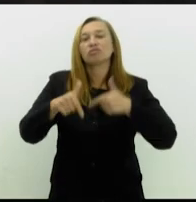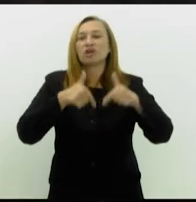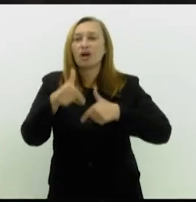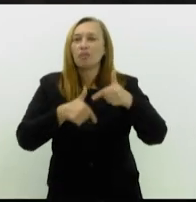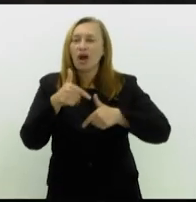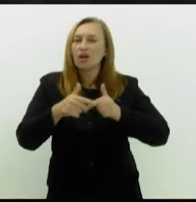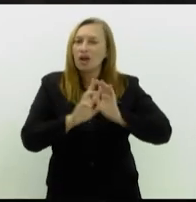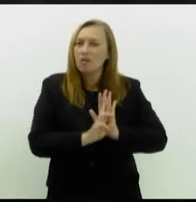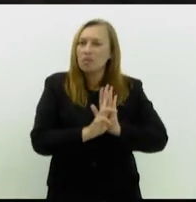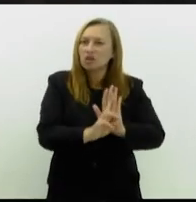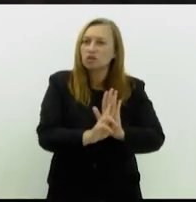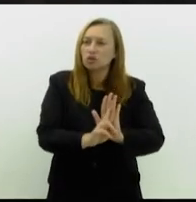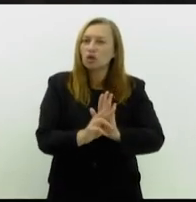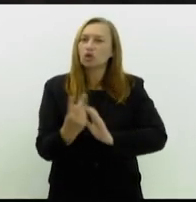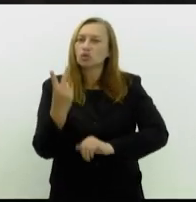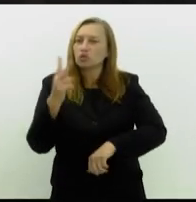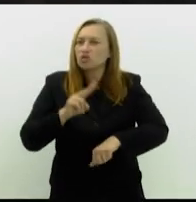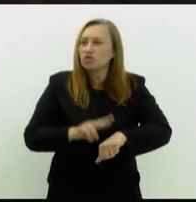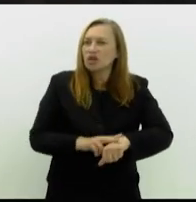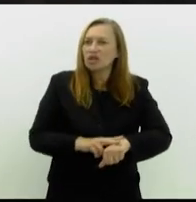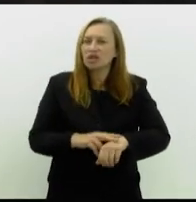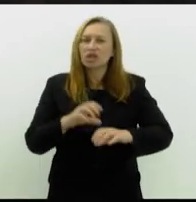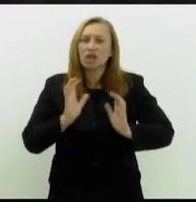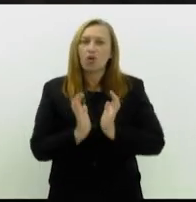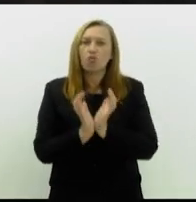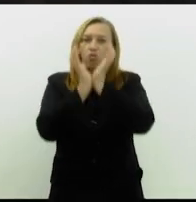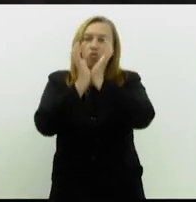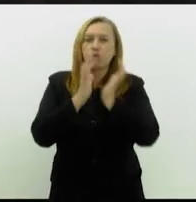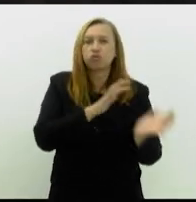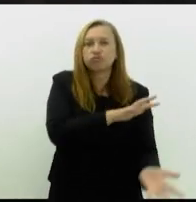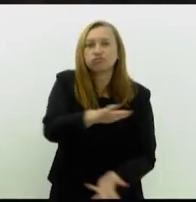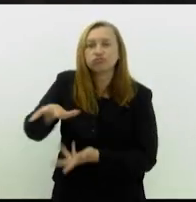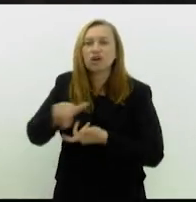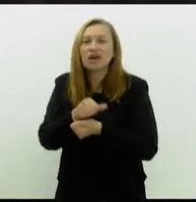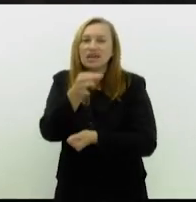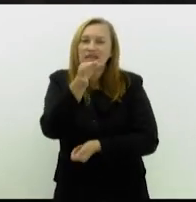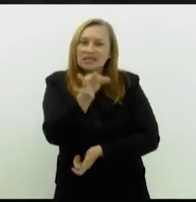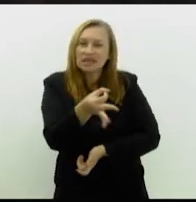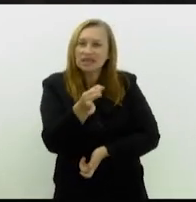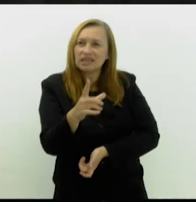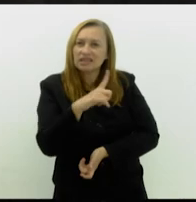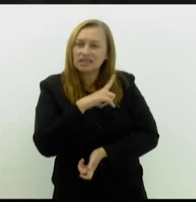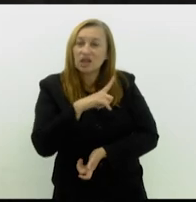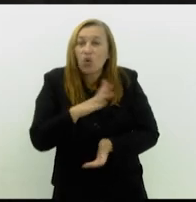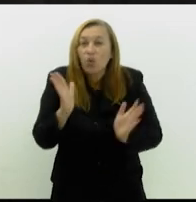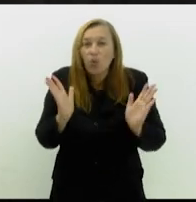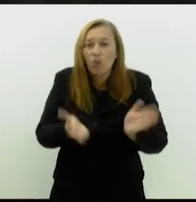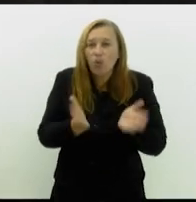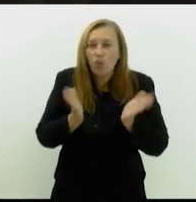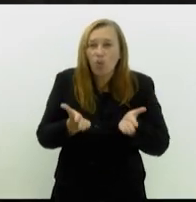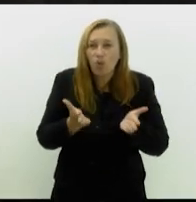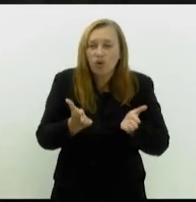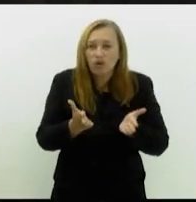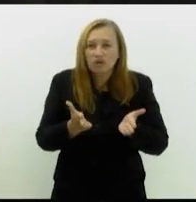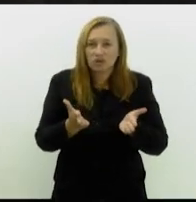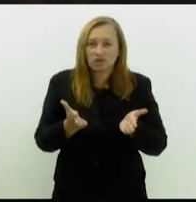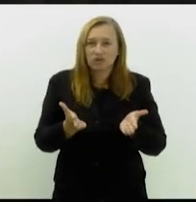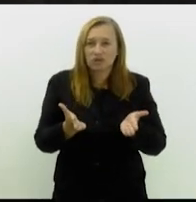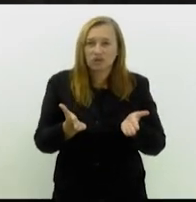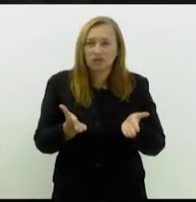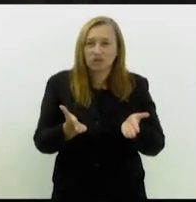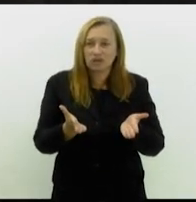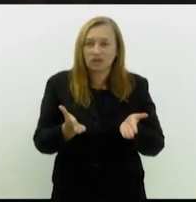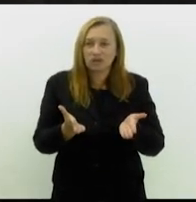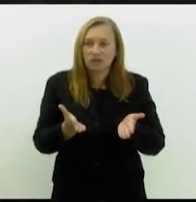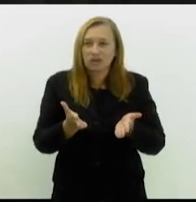representou duas vezes naa do e eu tenho certeza que hoje uma boa parte desses